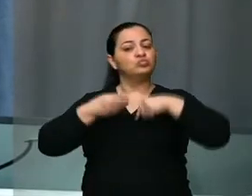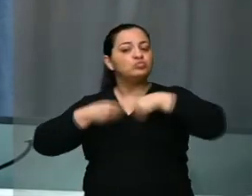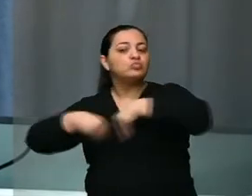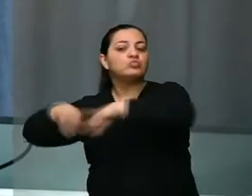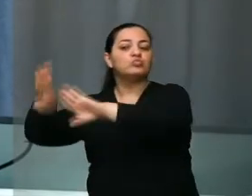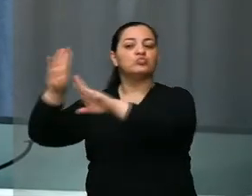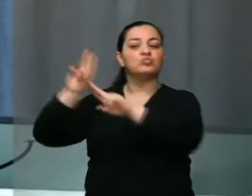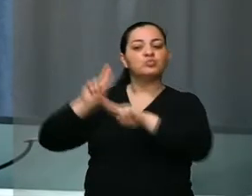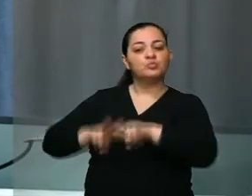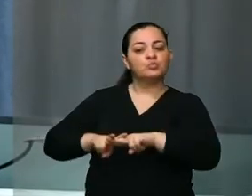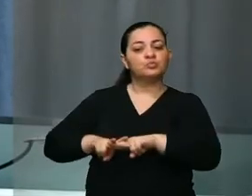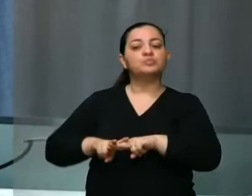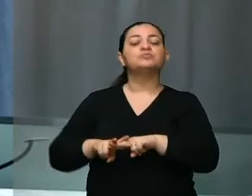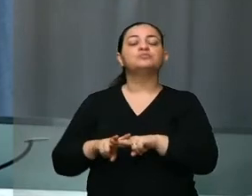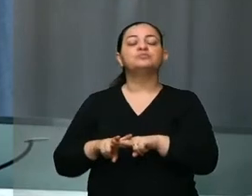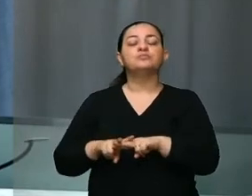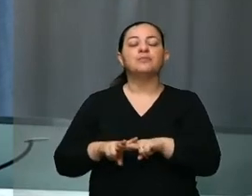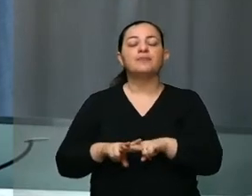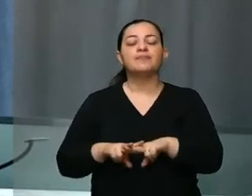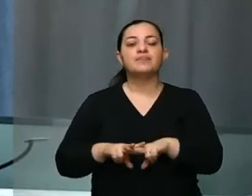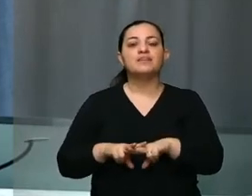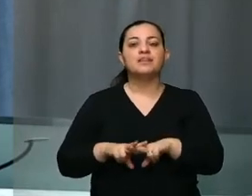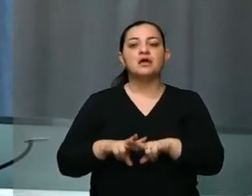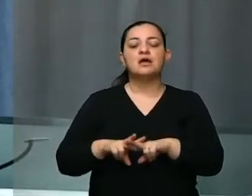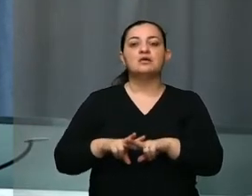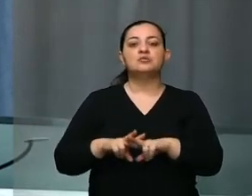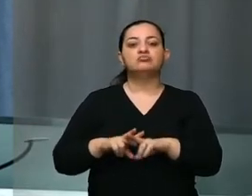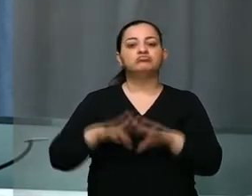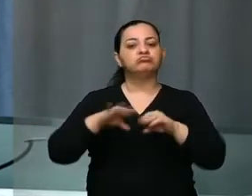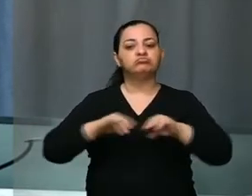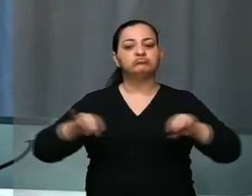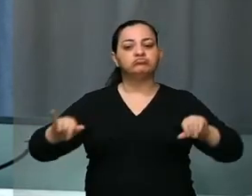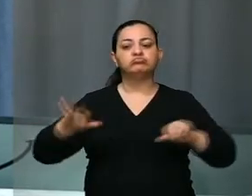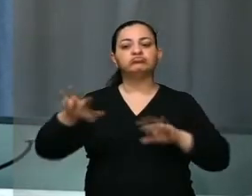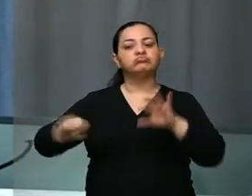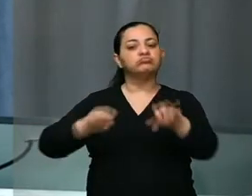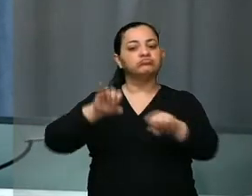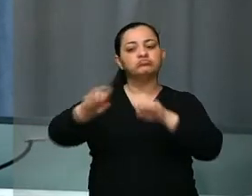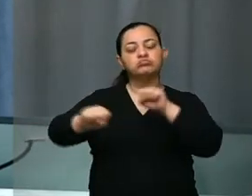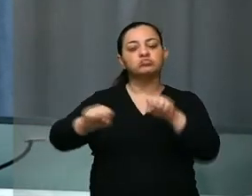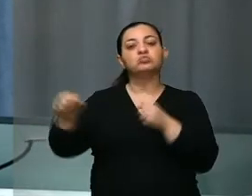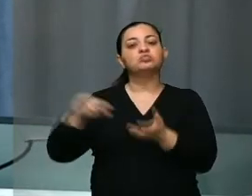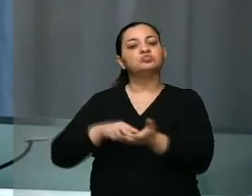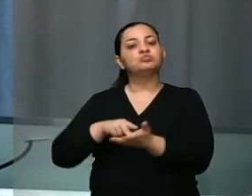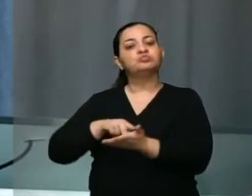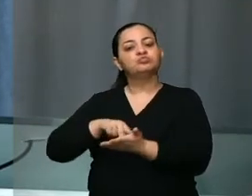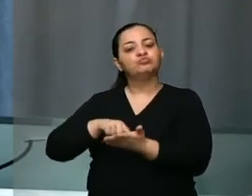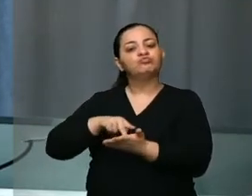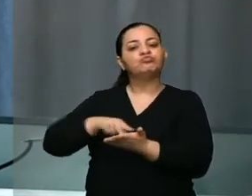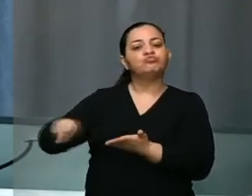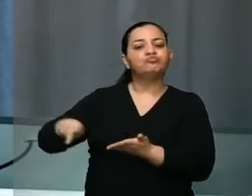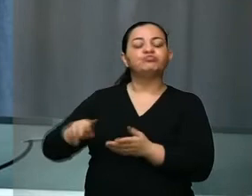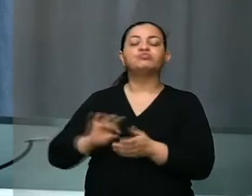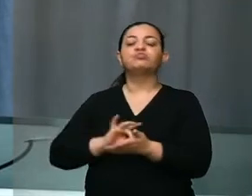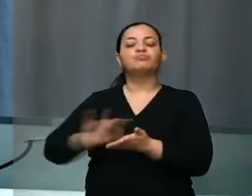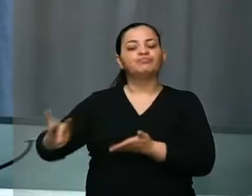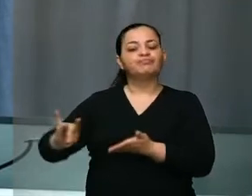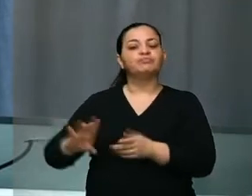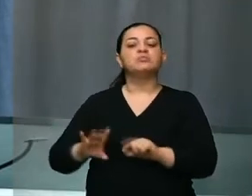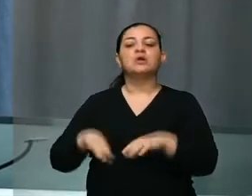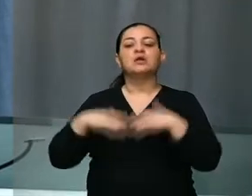cativo e suas terras foram tomadas pelo inimigo mas